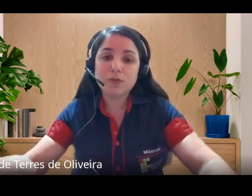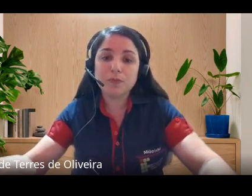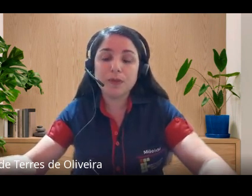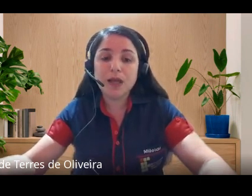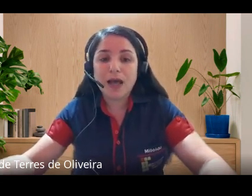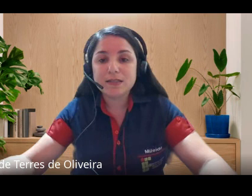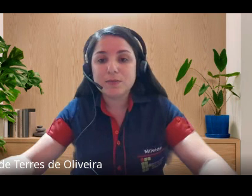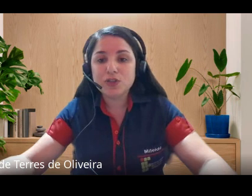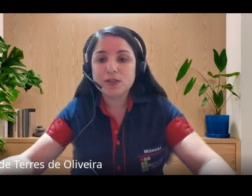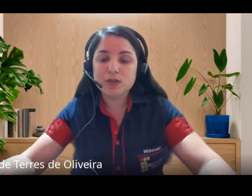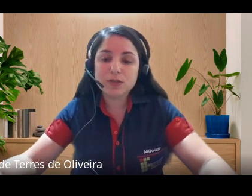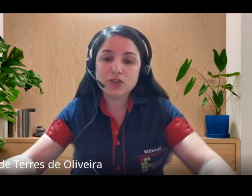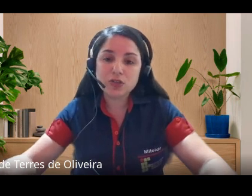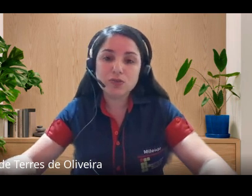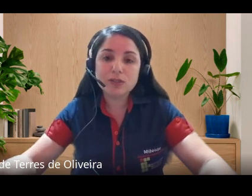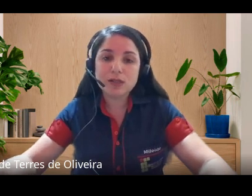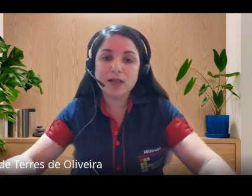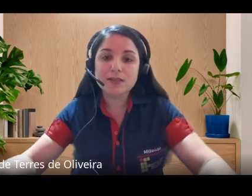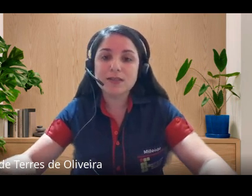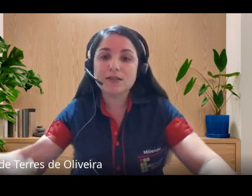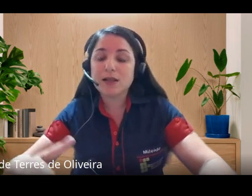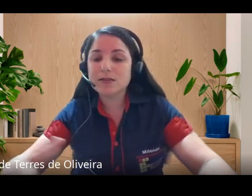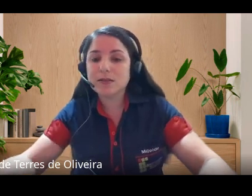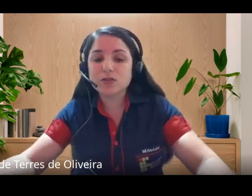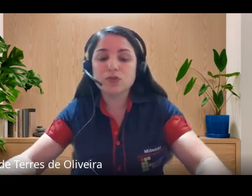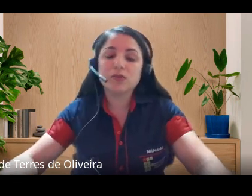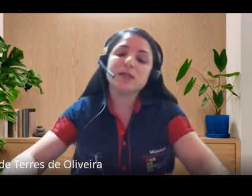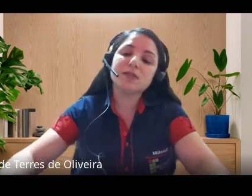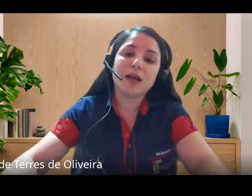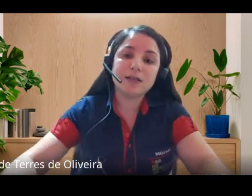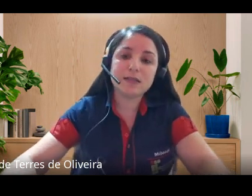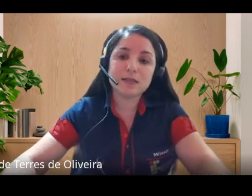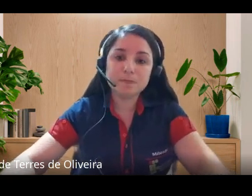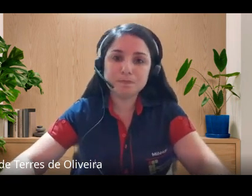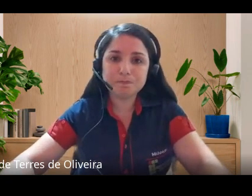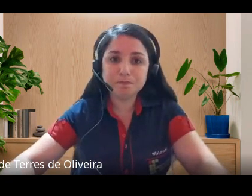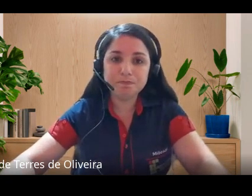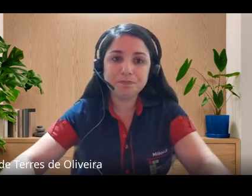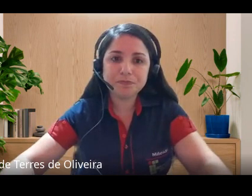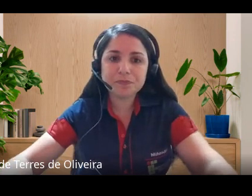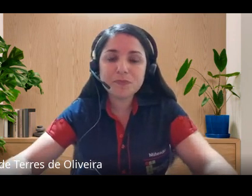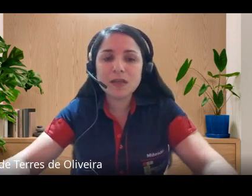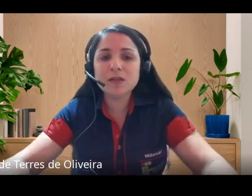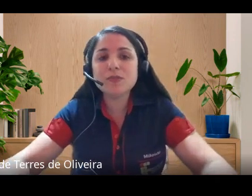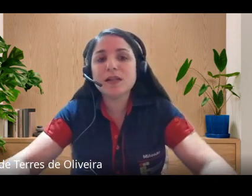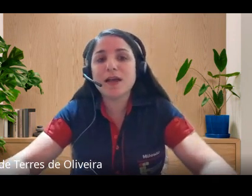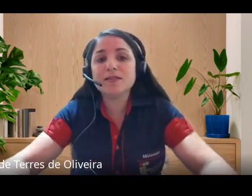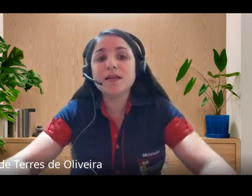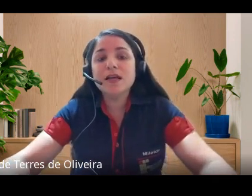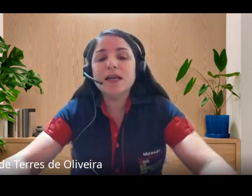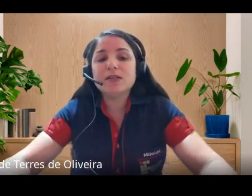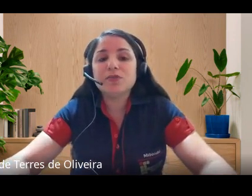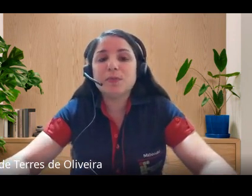mão. A semântica seria o sentido dos sinais e a sintaxe seria a estrutura das frases. Então, os